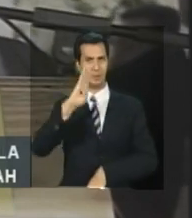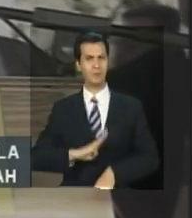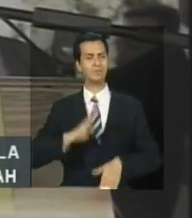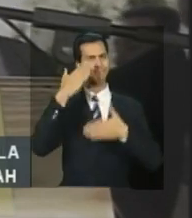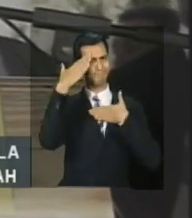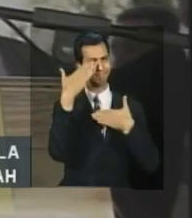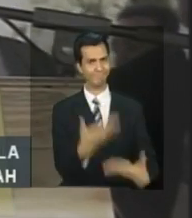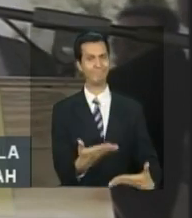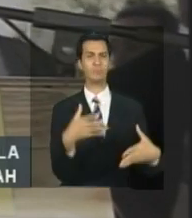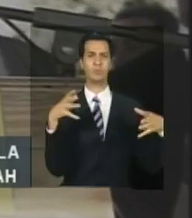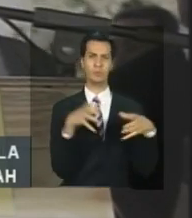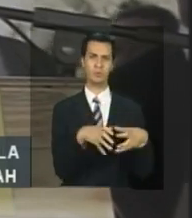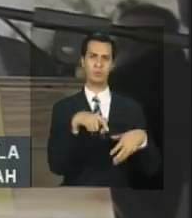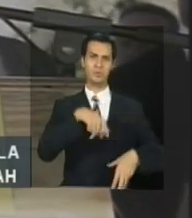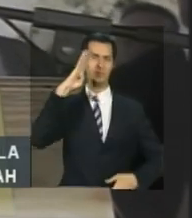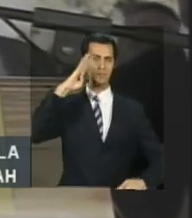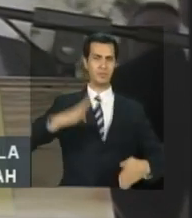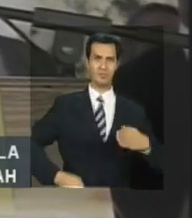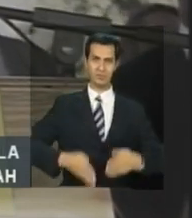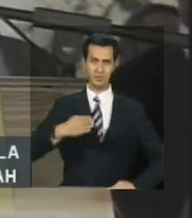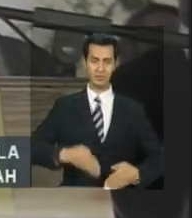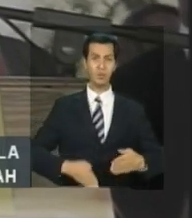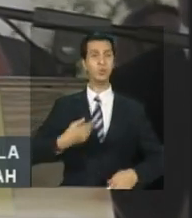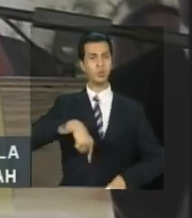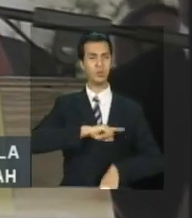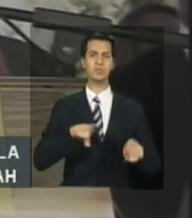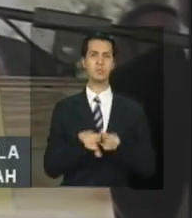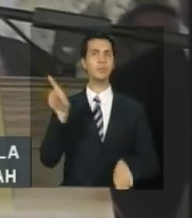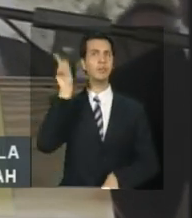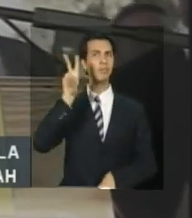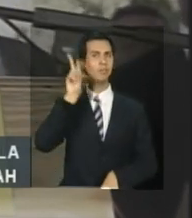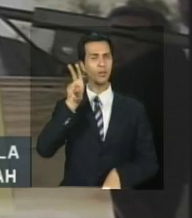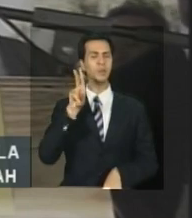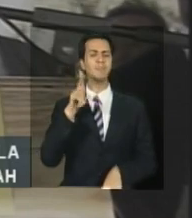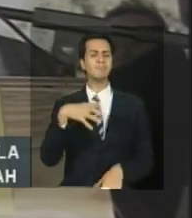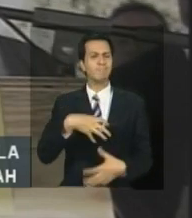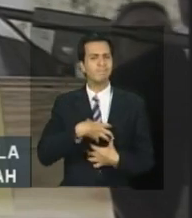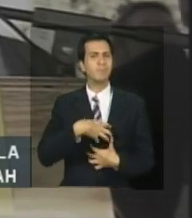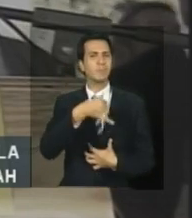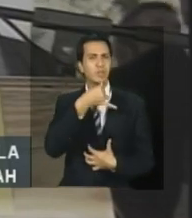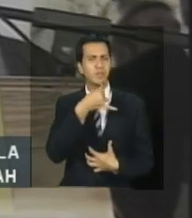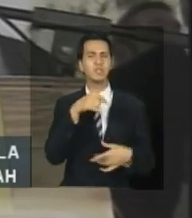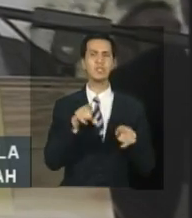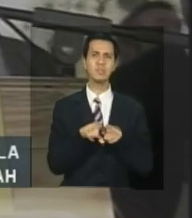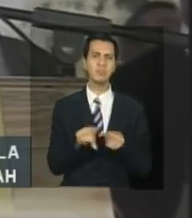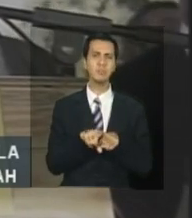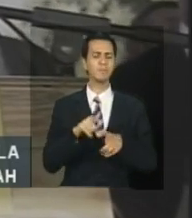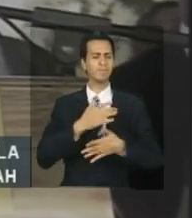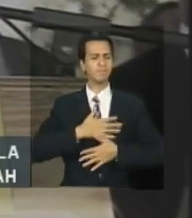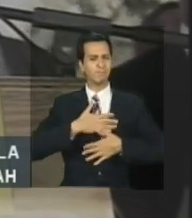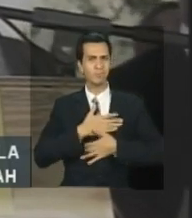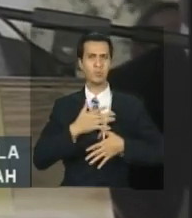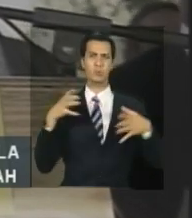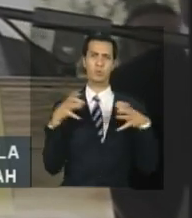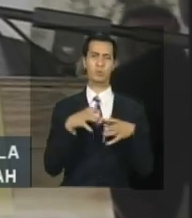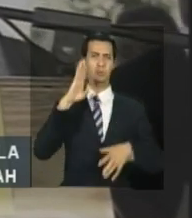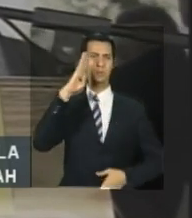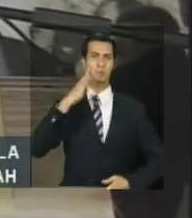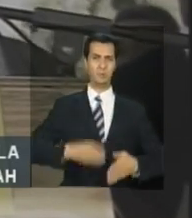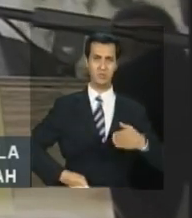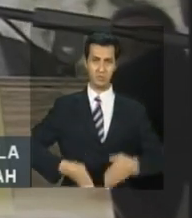com pesar, com orgulho e com especial apreço dos militares